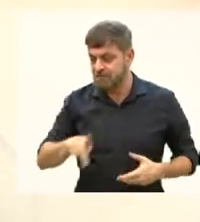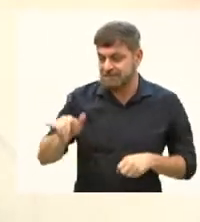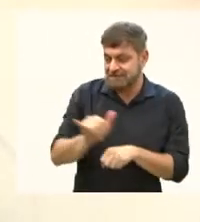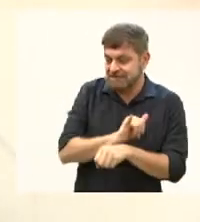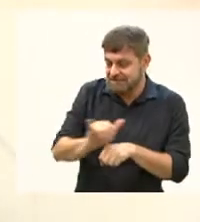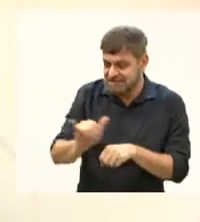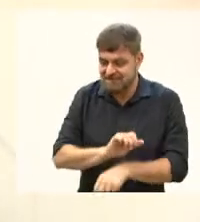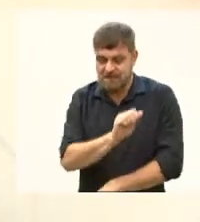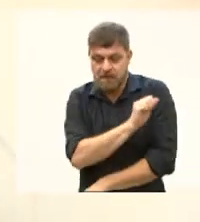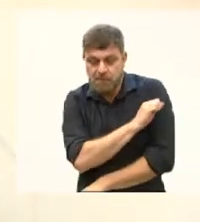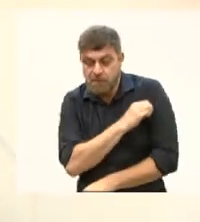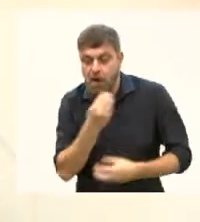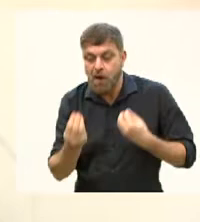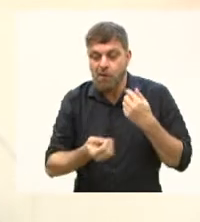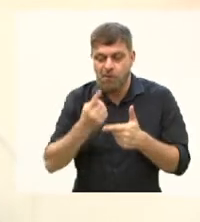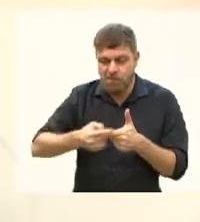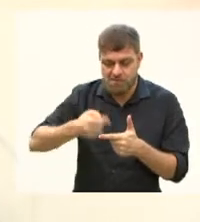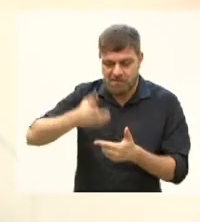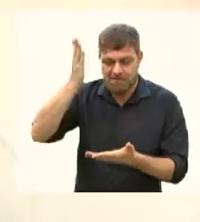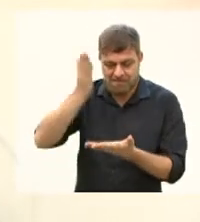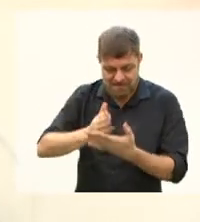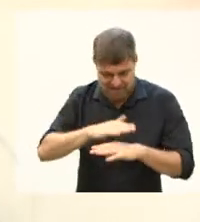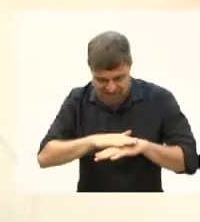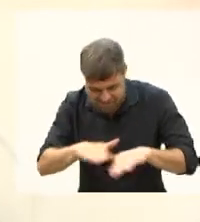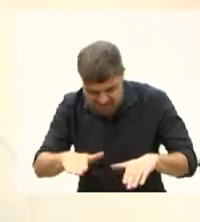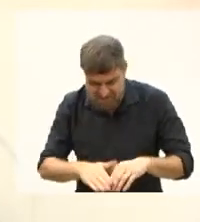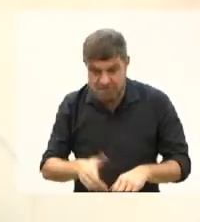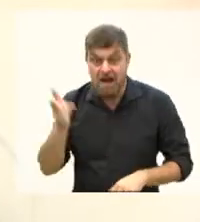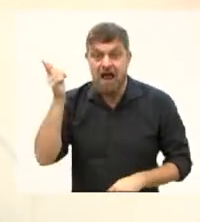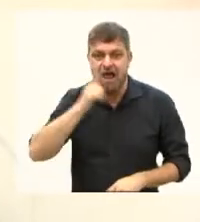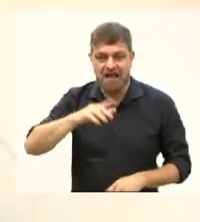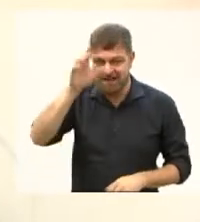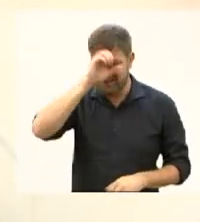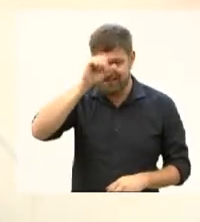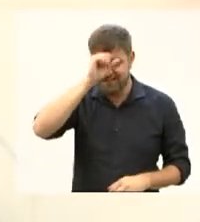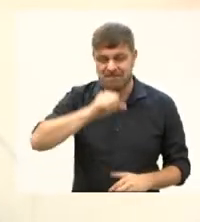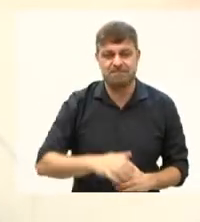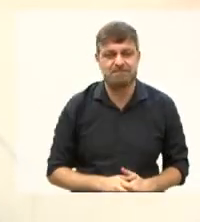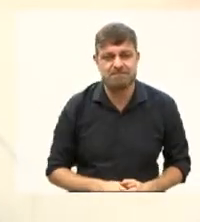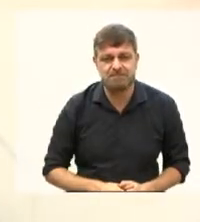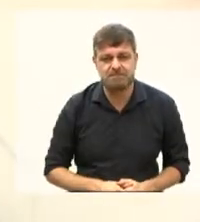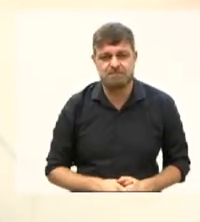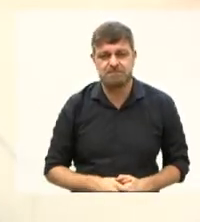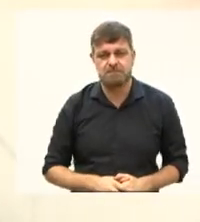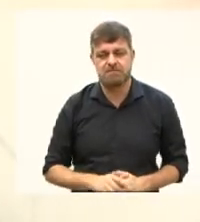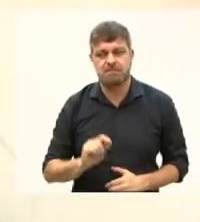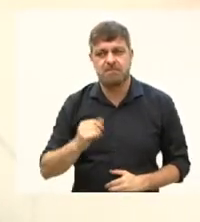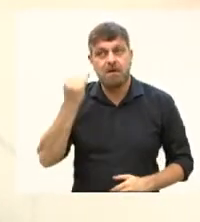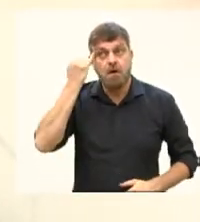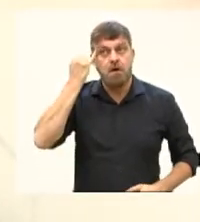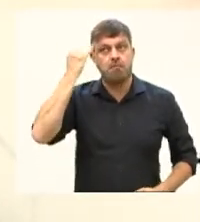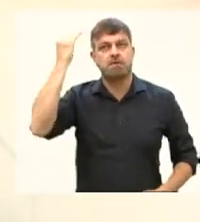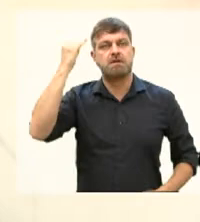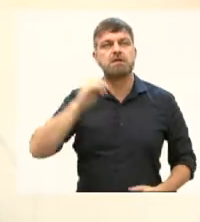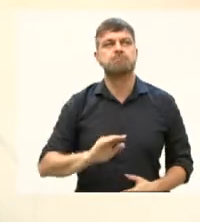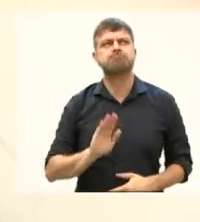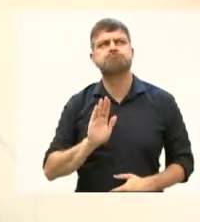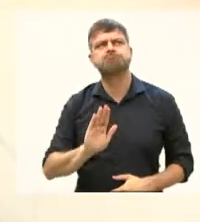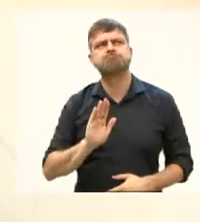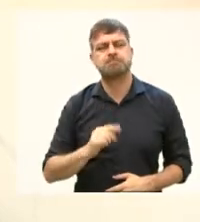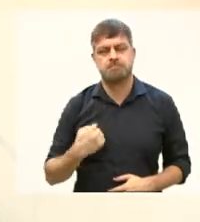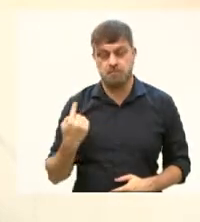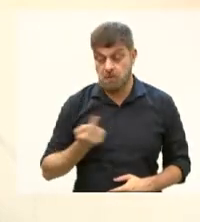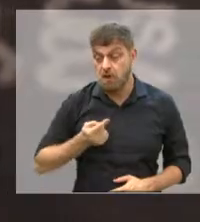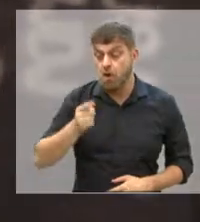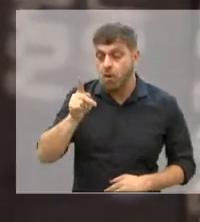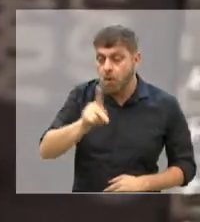aluno, né, e pelo aprendizado. E aí surgiu uma ideia que